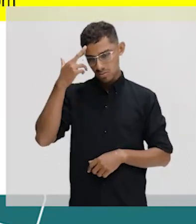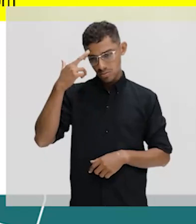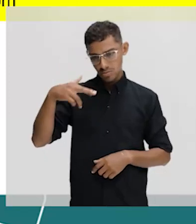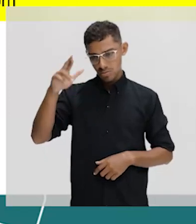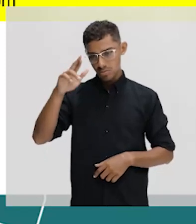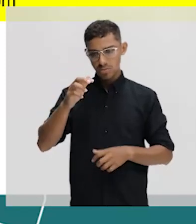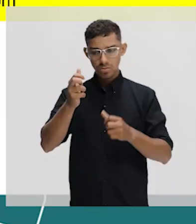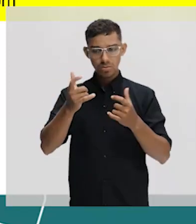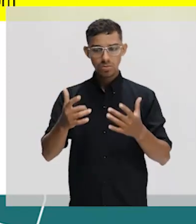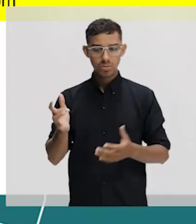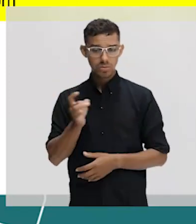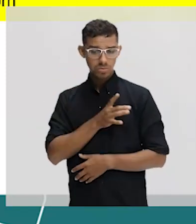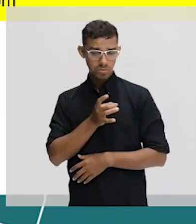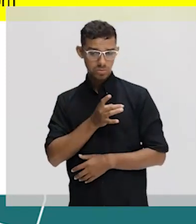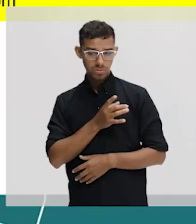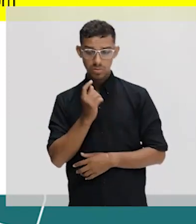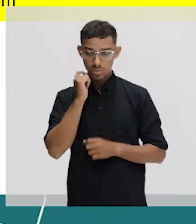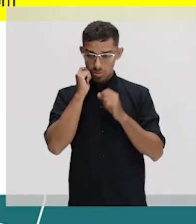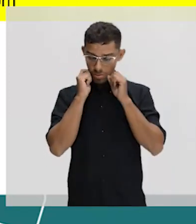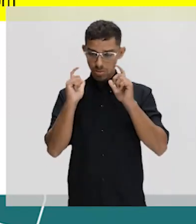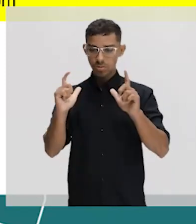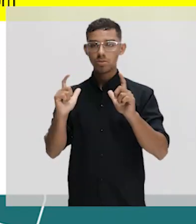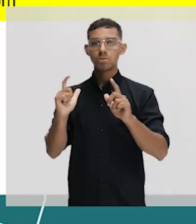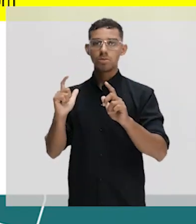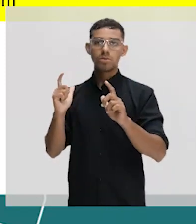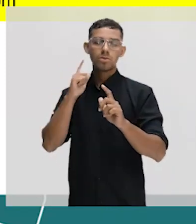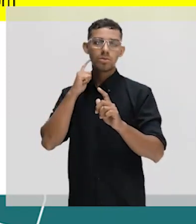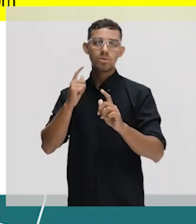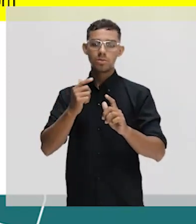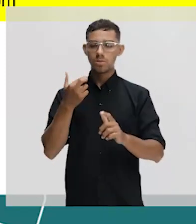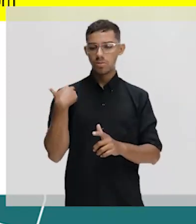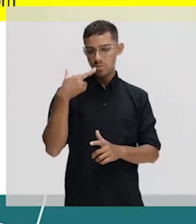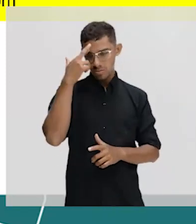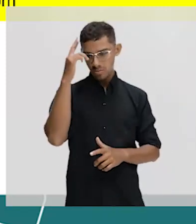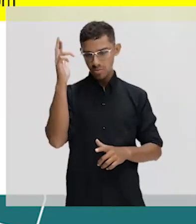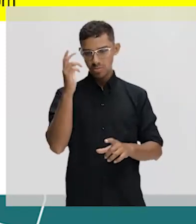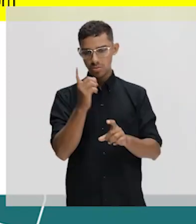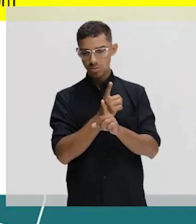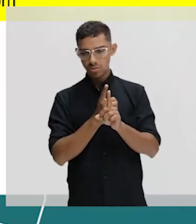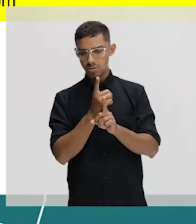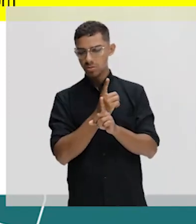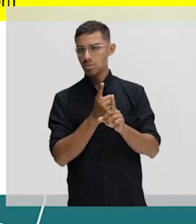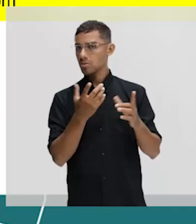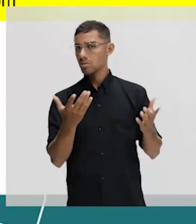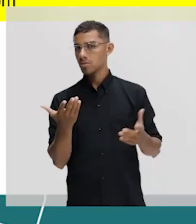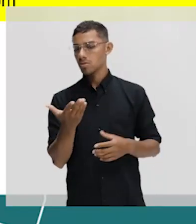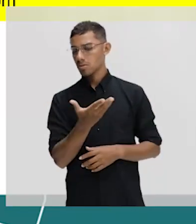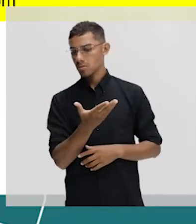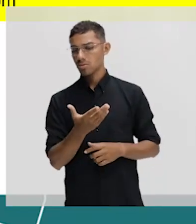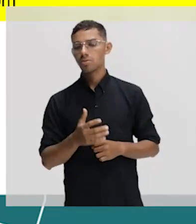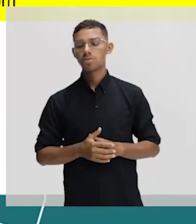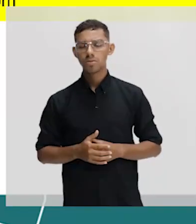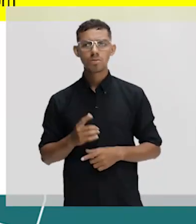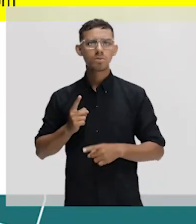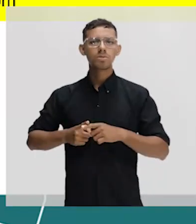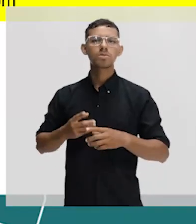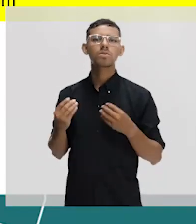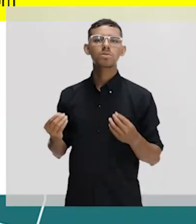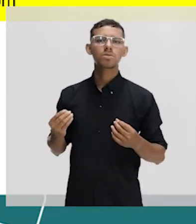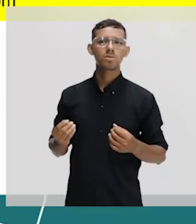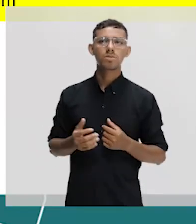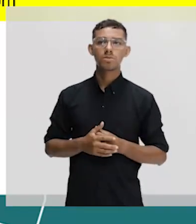por temor que estas despertassem ações pagãs nos fiéis. Eu fiquei esperando esse momento para dizer por que eles fizeram essa perseguição.